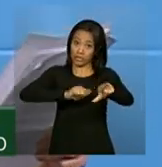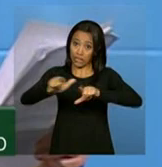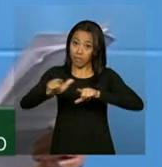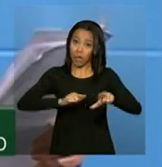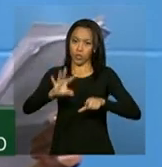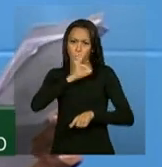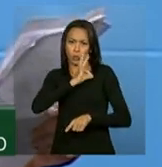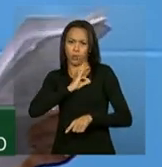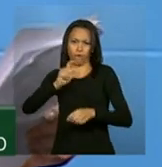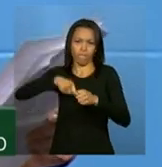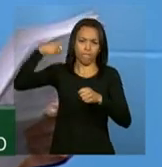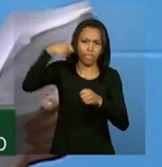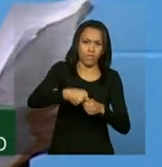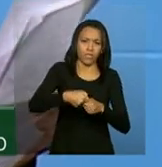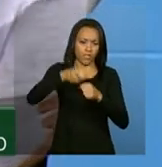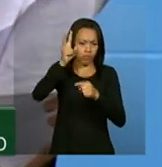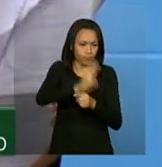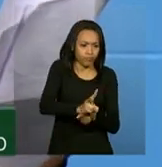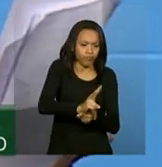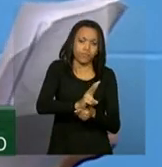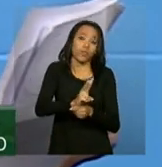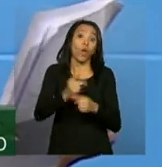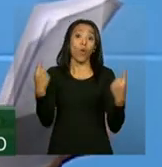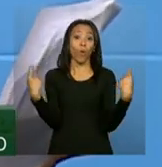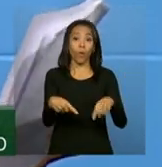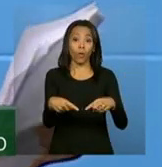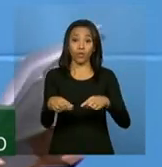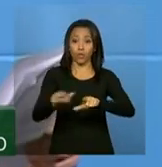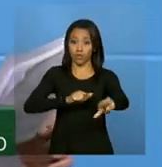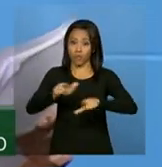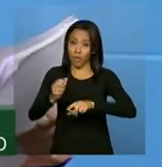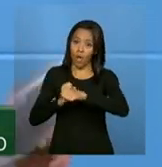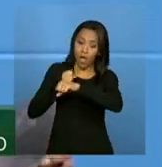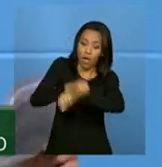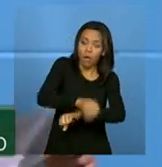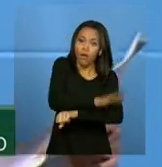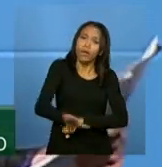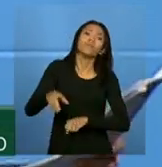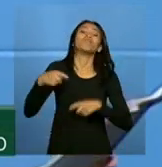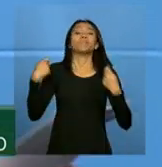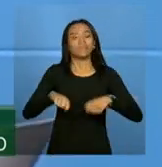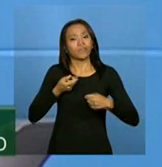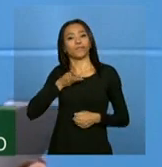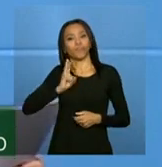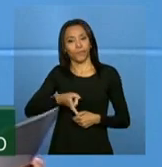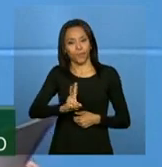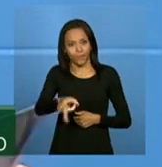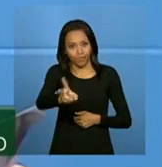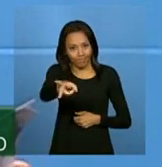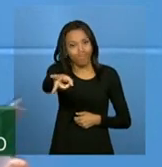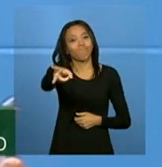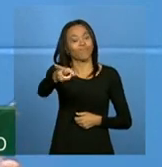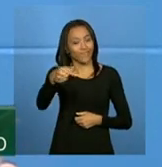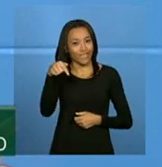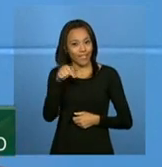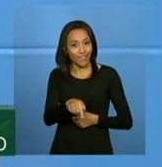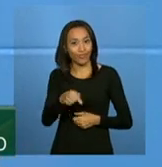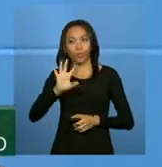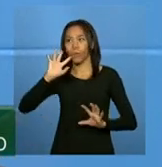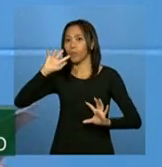de repressão ao trabalho infantil, elas têm que continuar, têm que aumentar e elas têm, sim, um